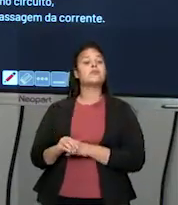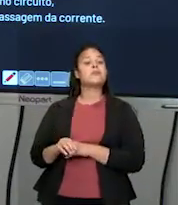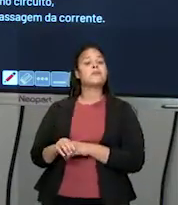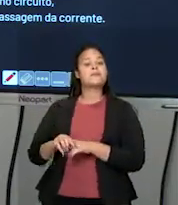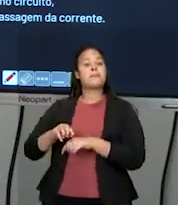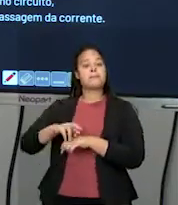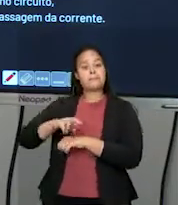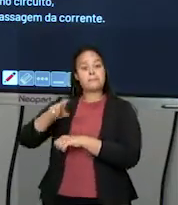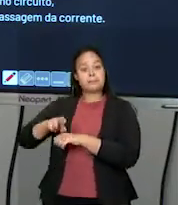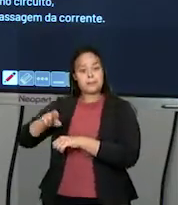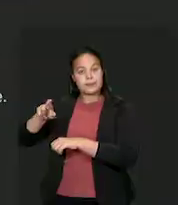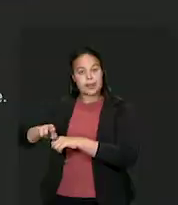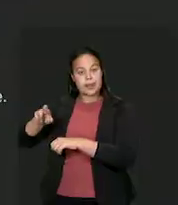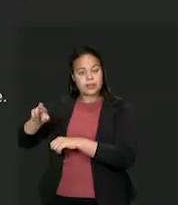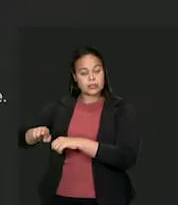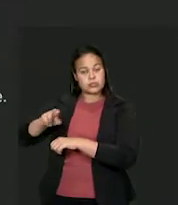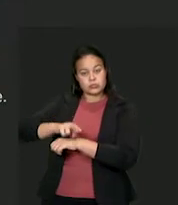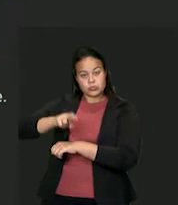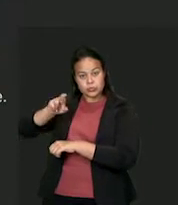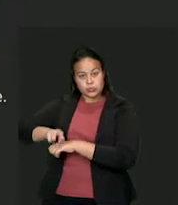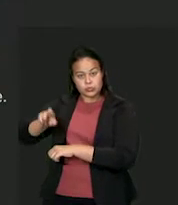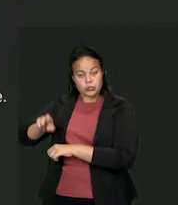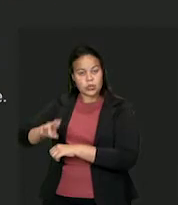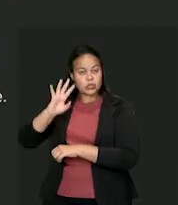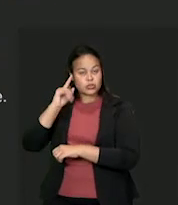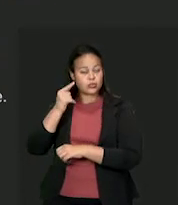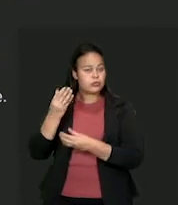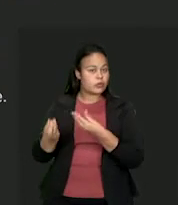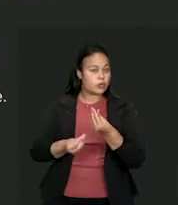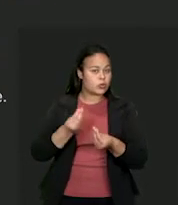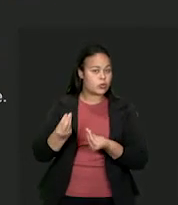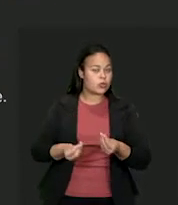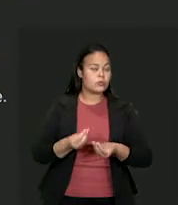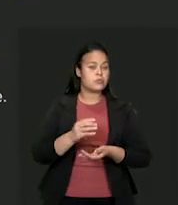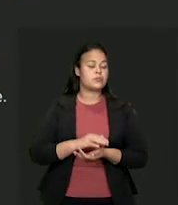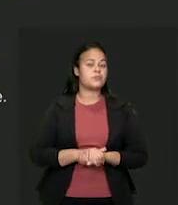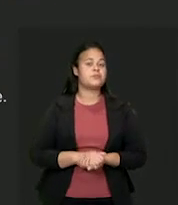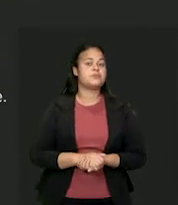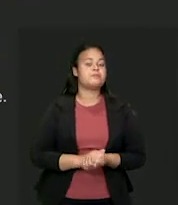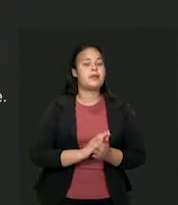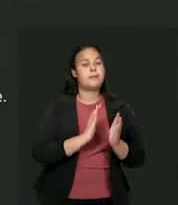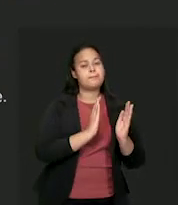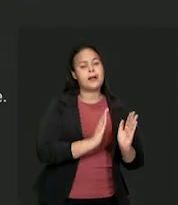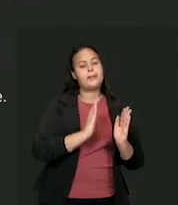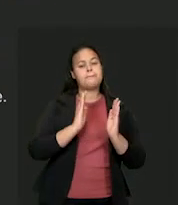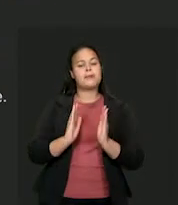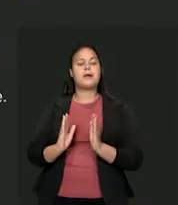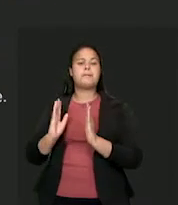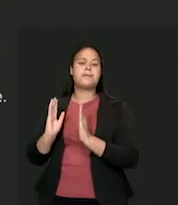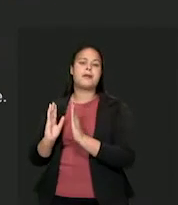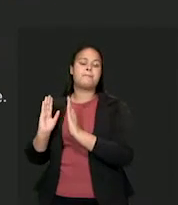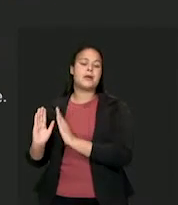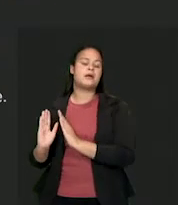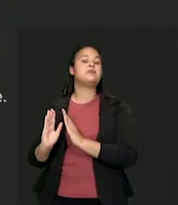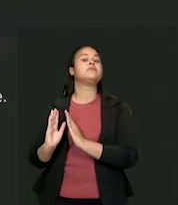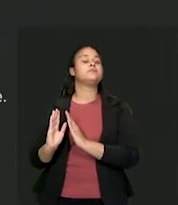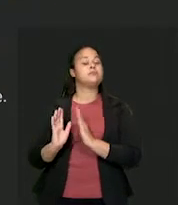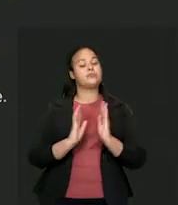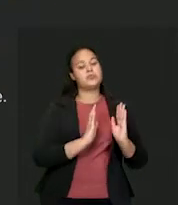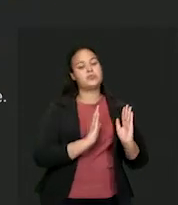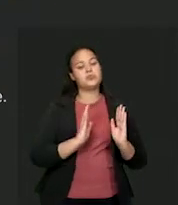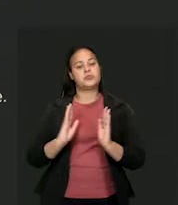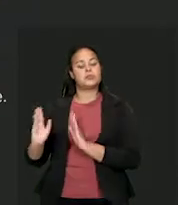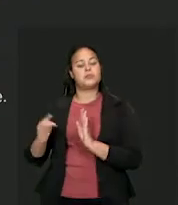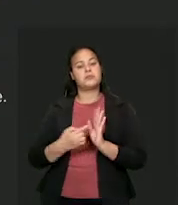paralelo. Como que a gente vai resolver? Nós vamos resolver passo a passo, na ordem em que aparecem